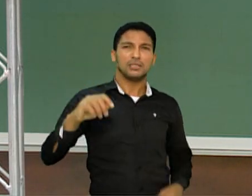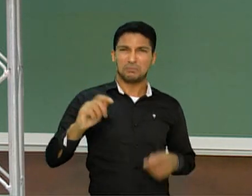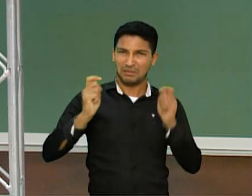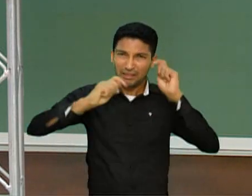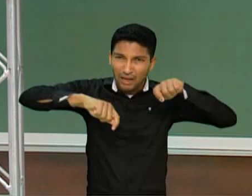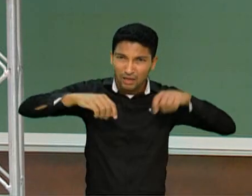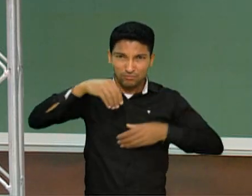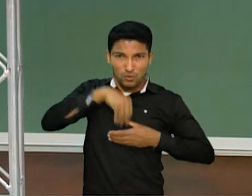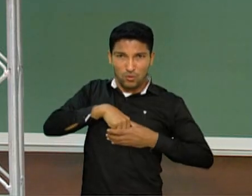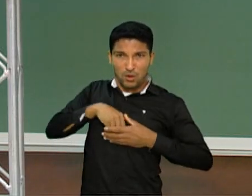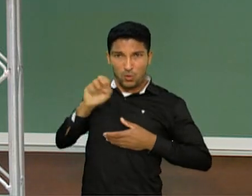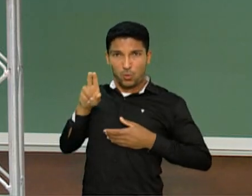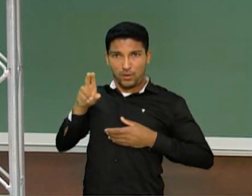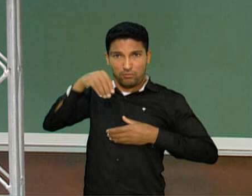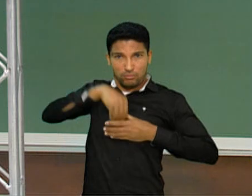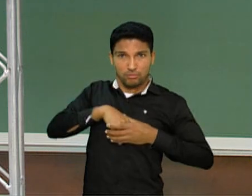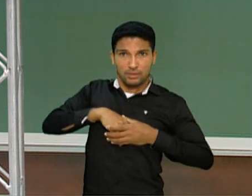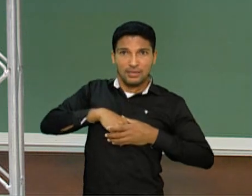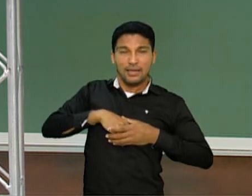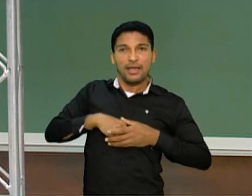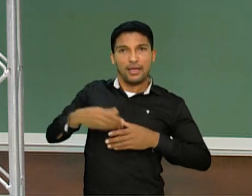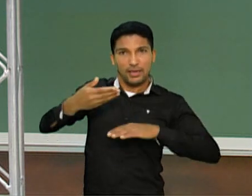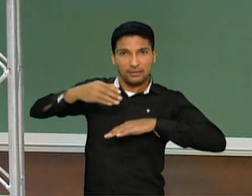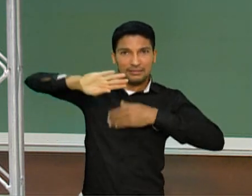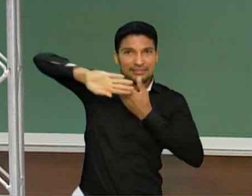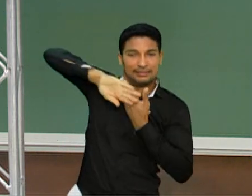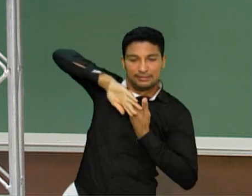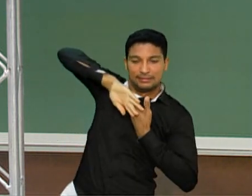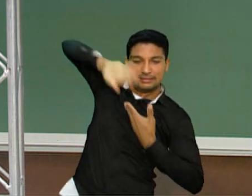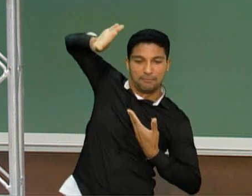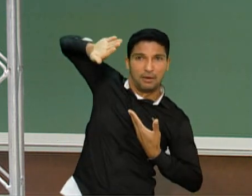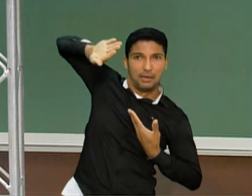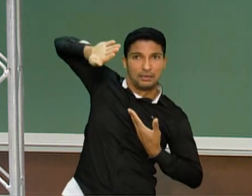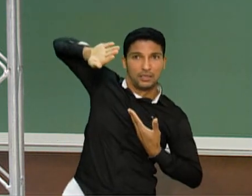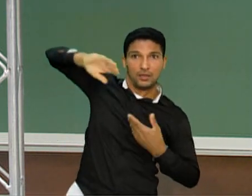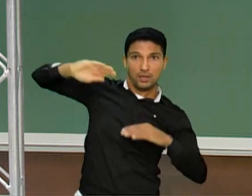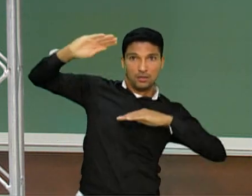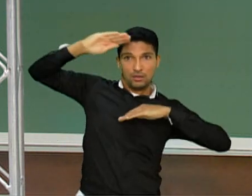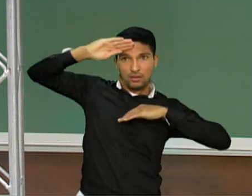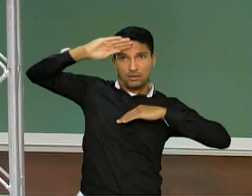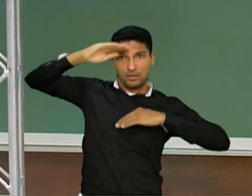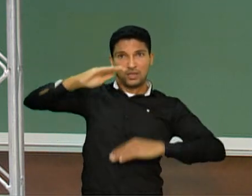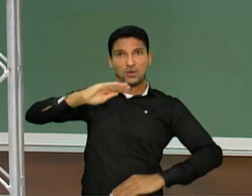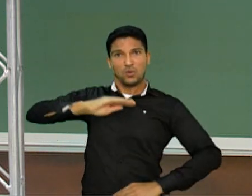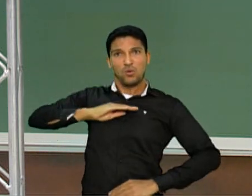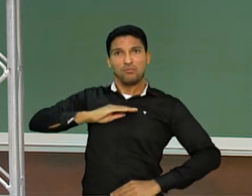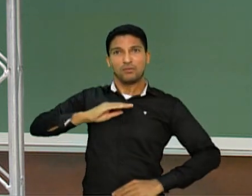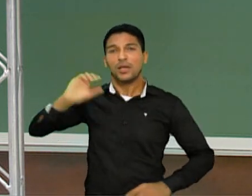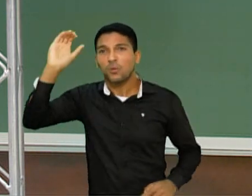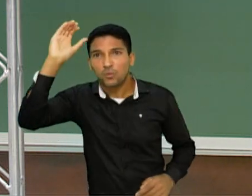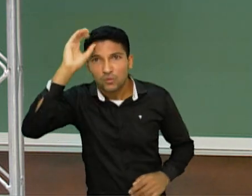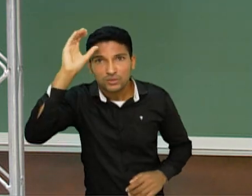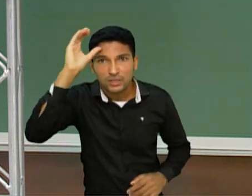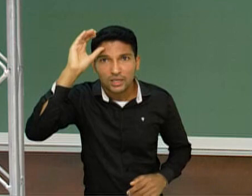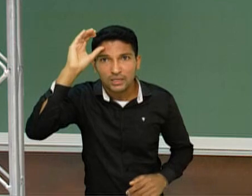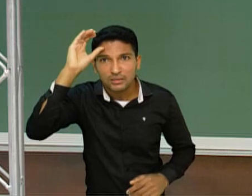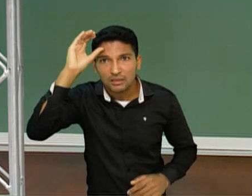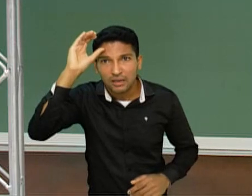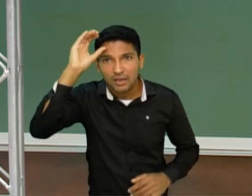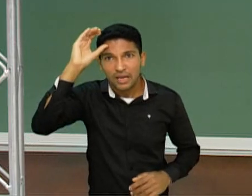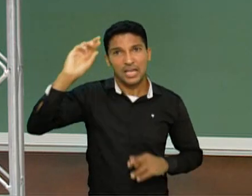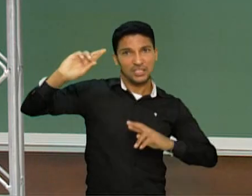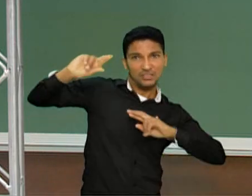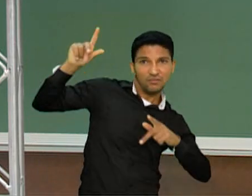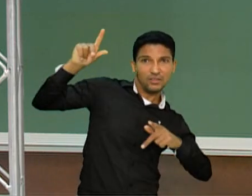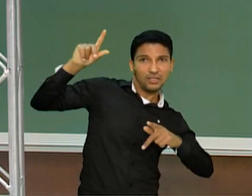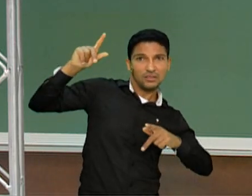mente como mais importante, qual é a consequência disso para o corpo? Então, isso tiveram muitas consequências